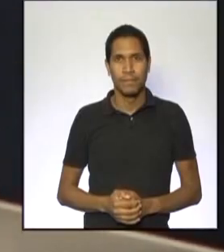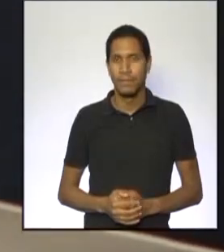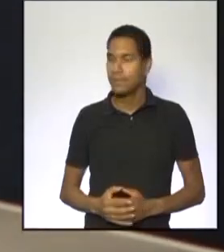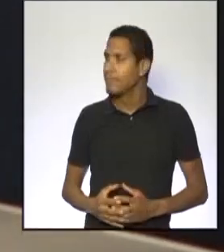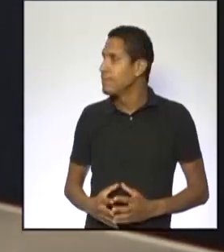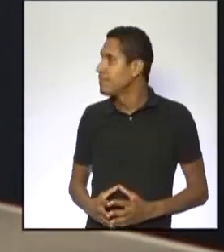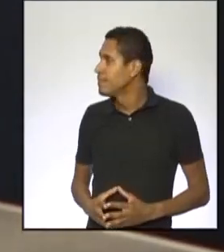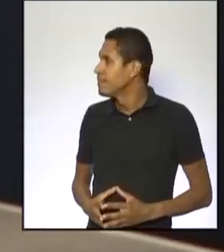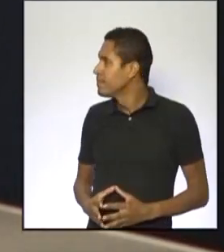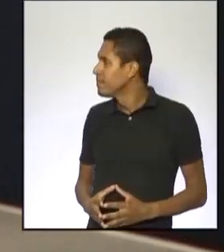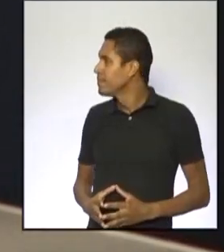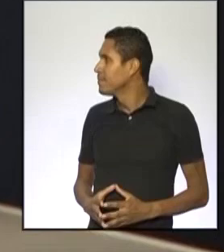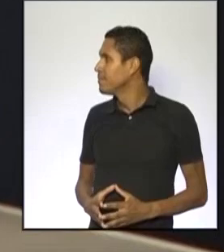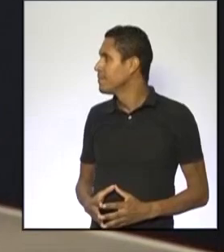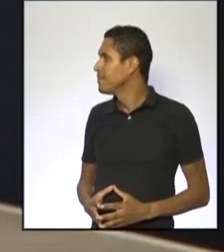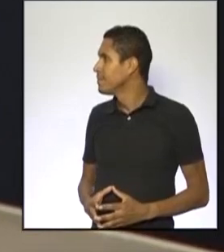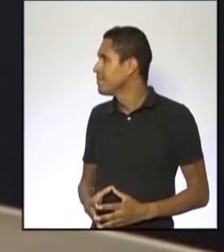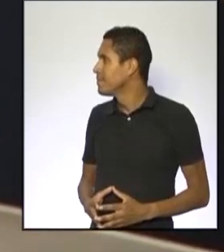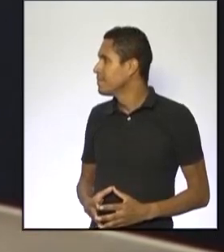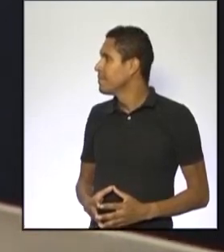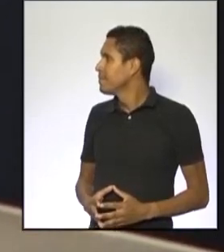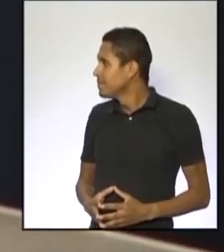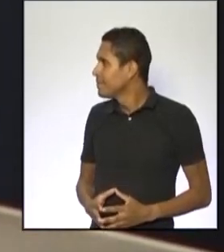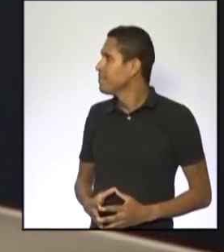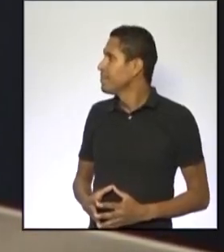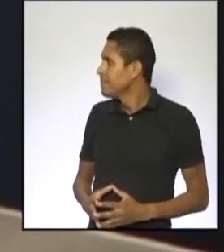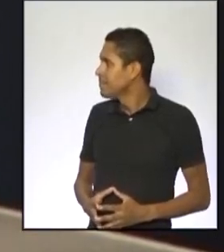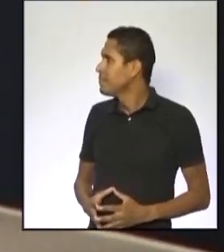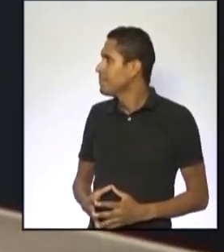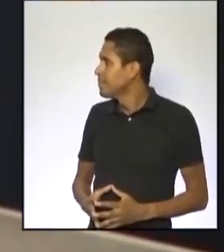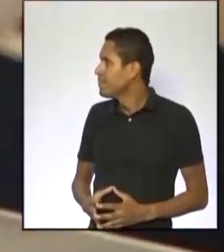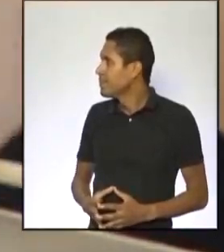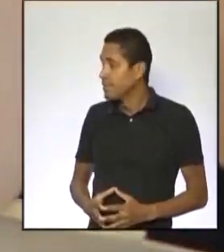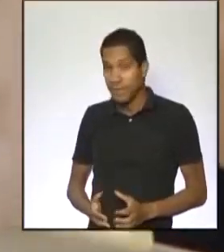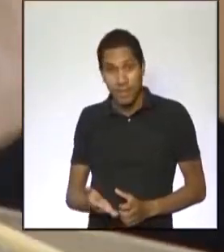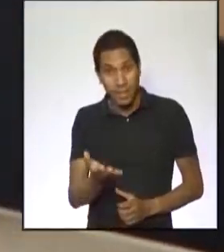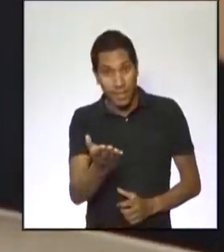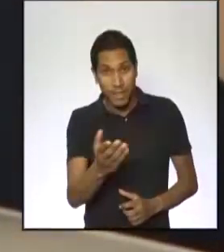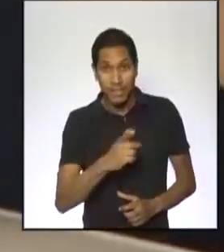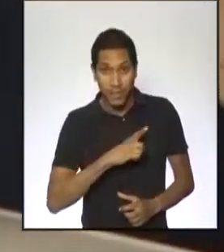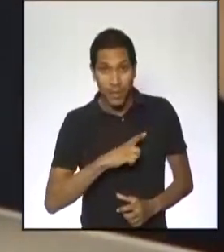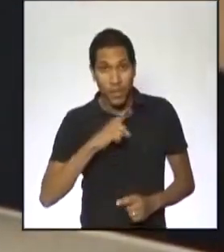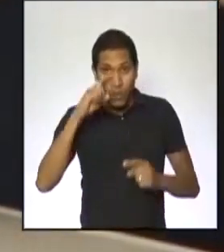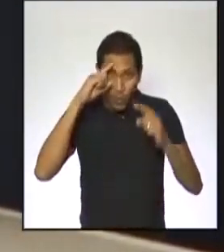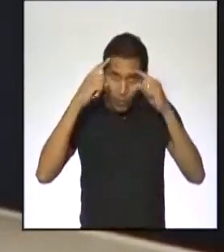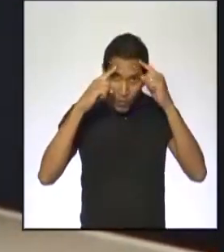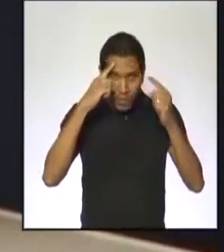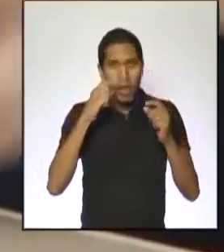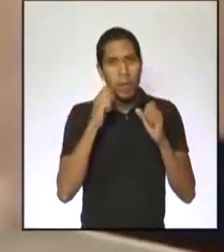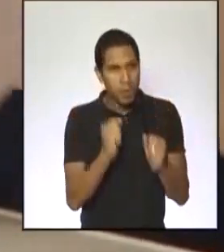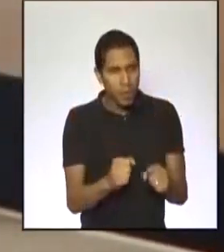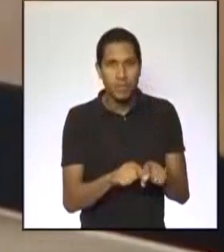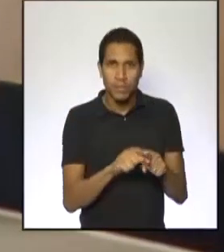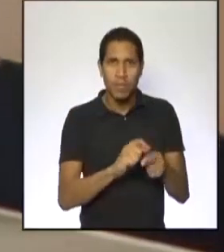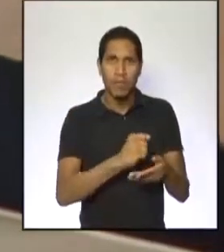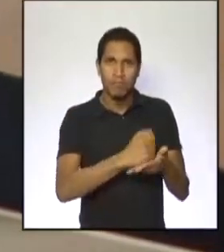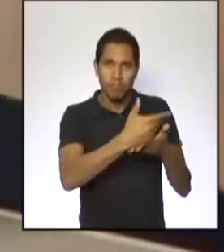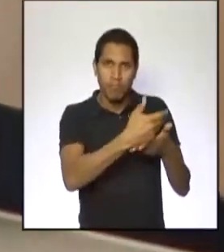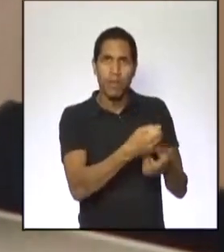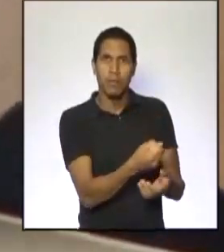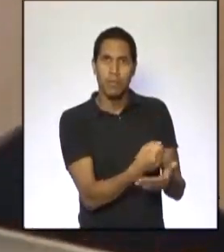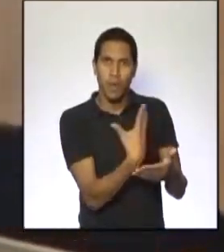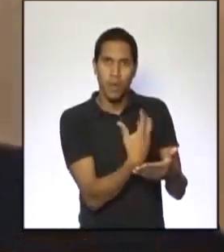A qualquer momento, vocês podem encaminhar as dúvidas. Tô aqui para a gente sanar elas. Enquanto eu